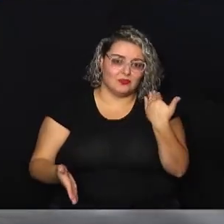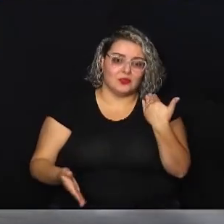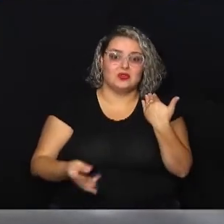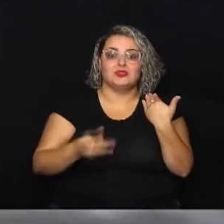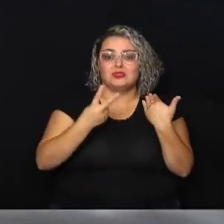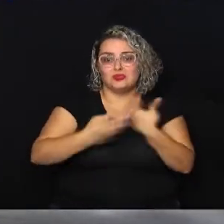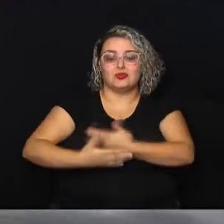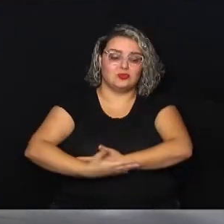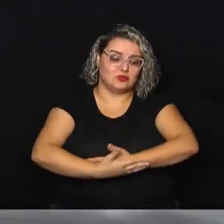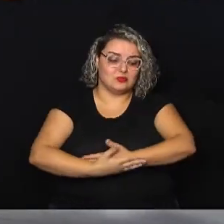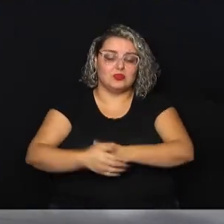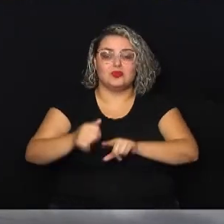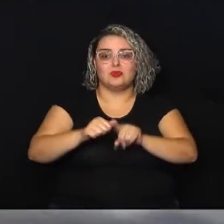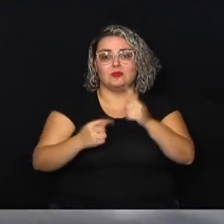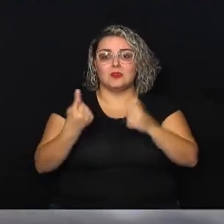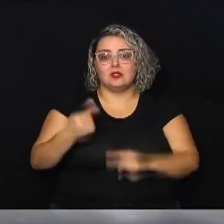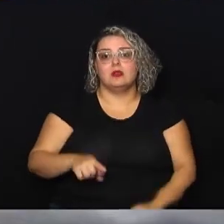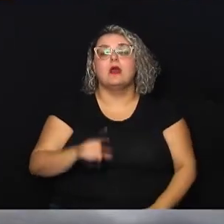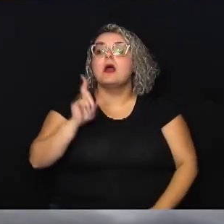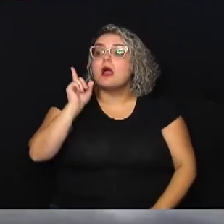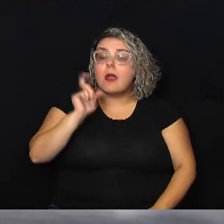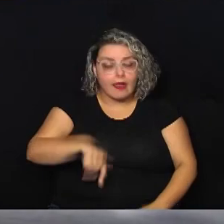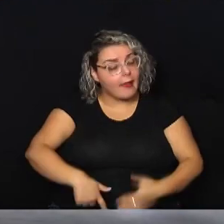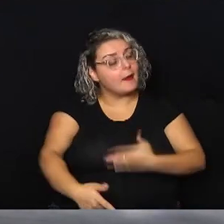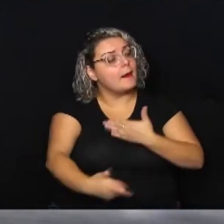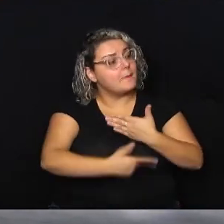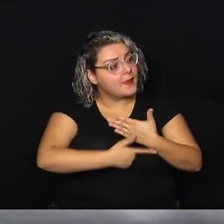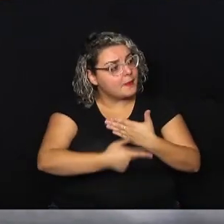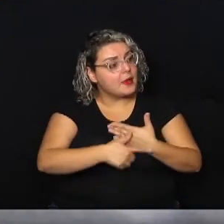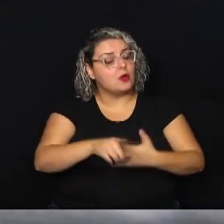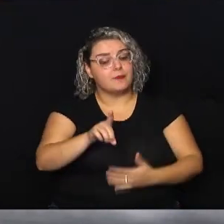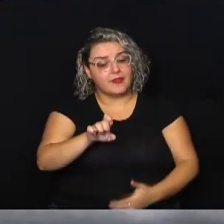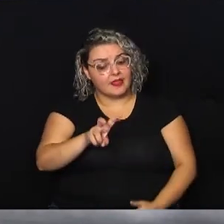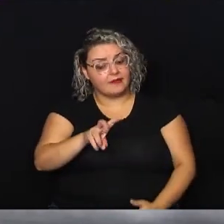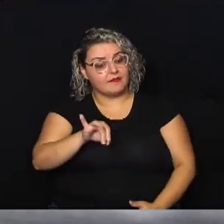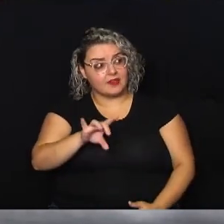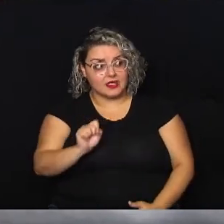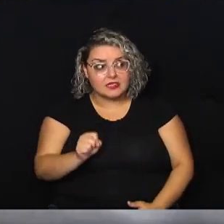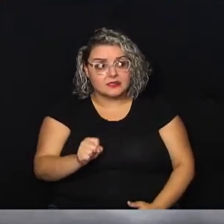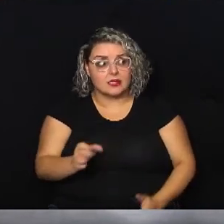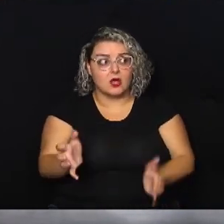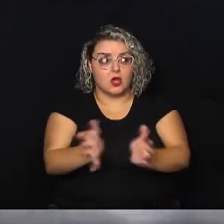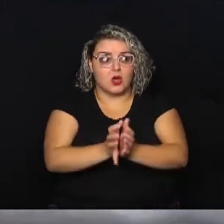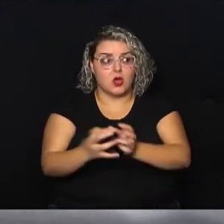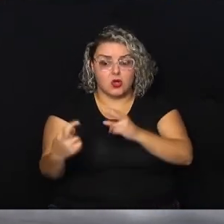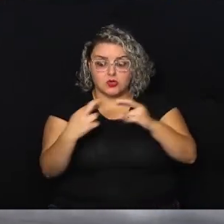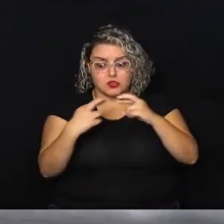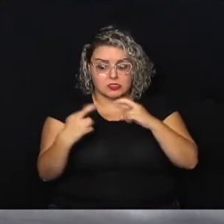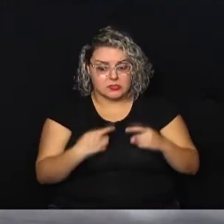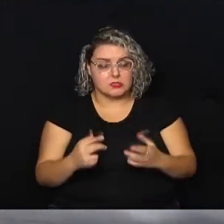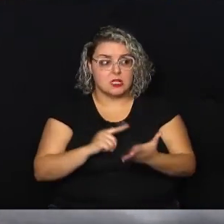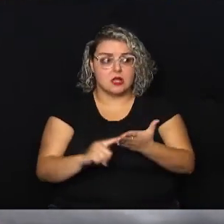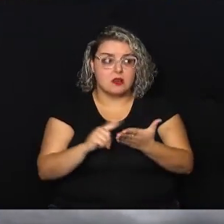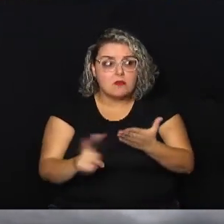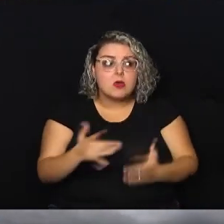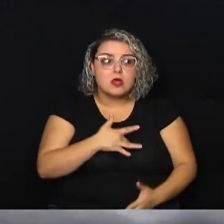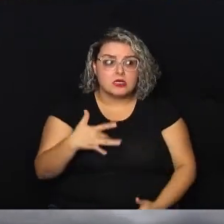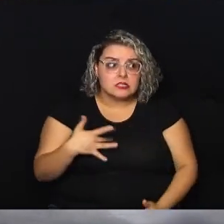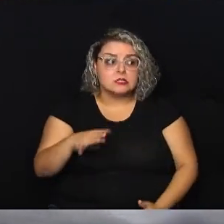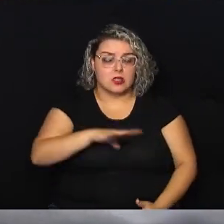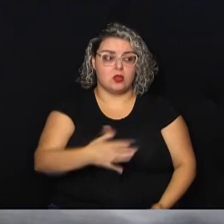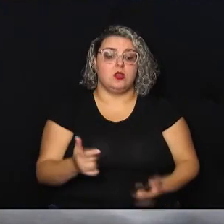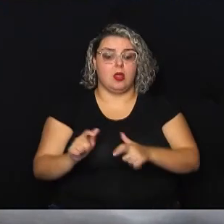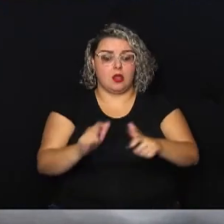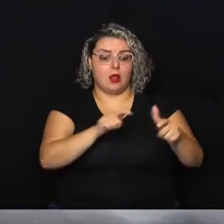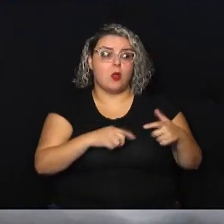É papel do Devisa, enquanto órgão de vigilância sanitária, a fiscalização das condições nesses